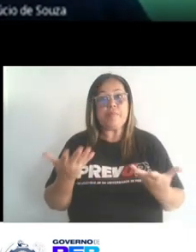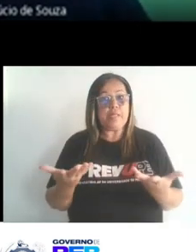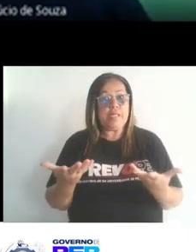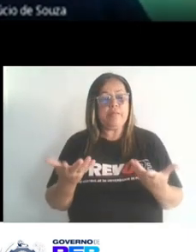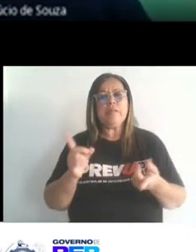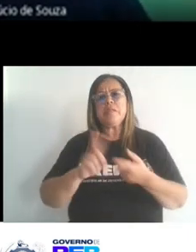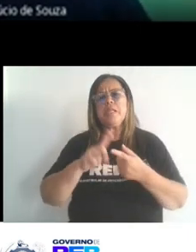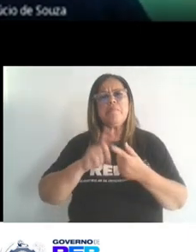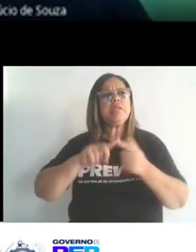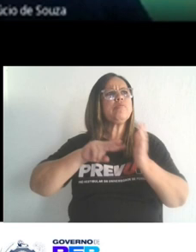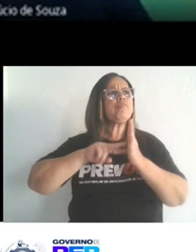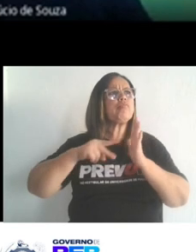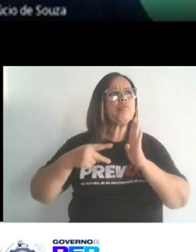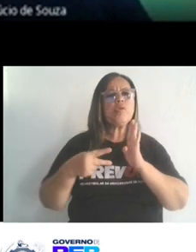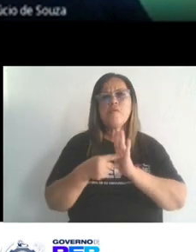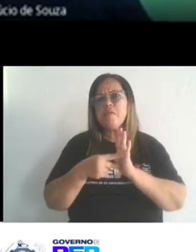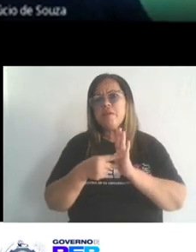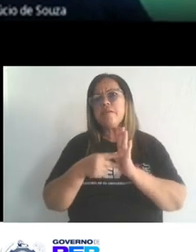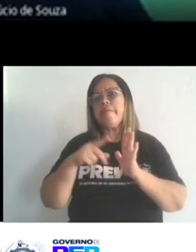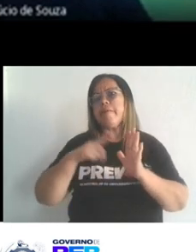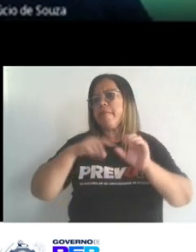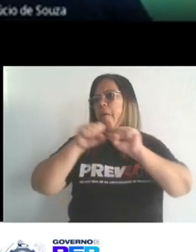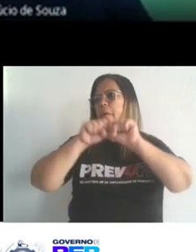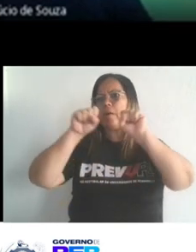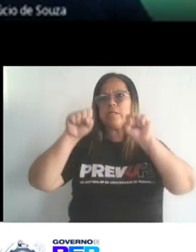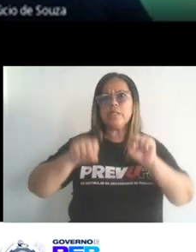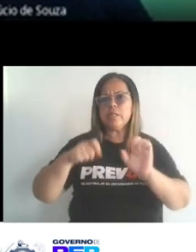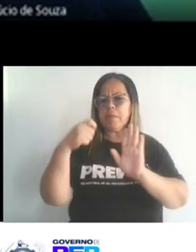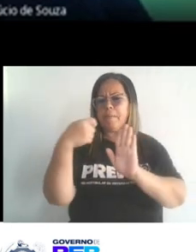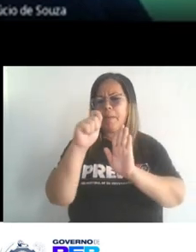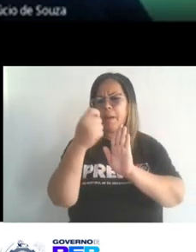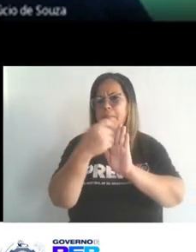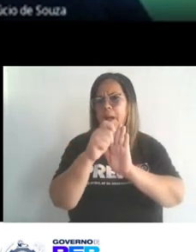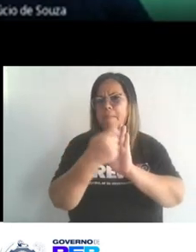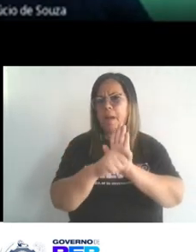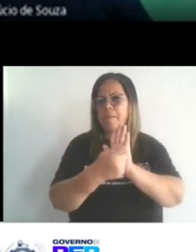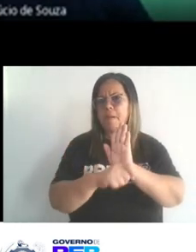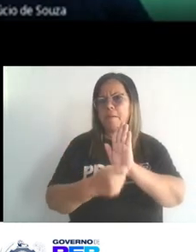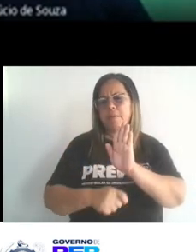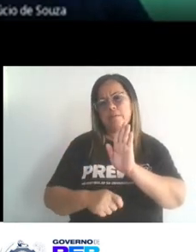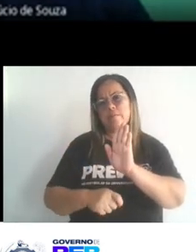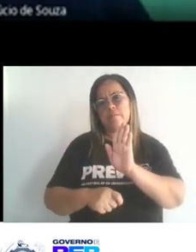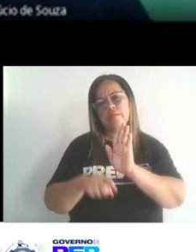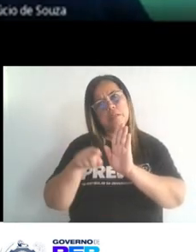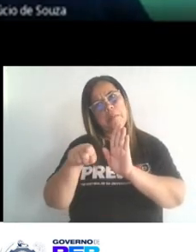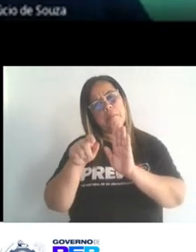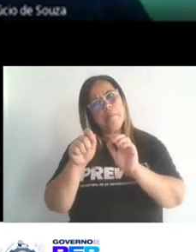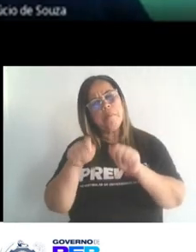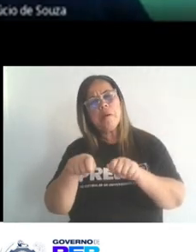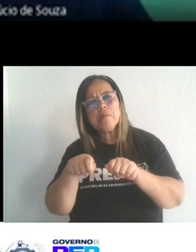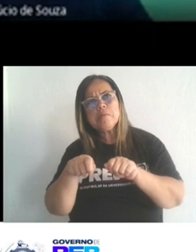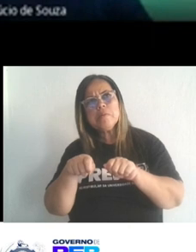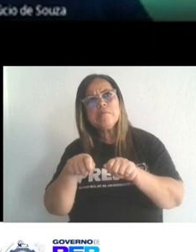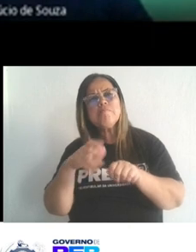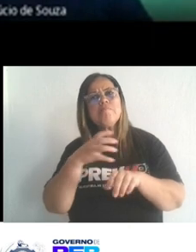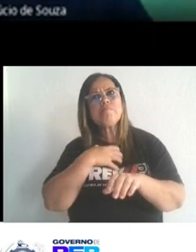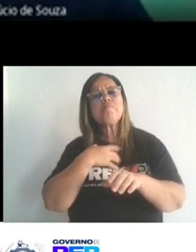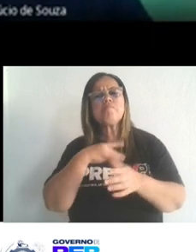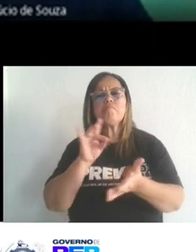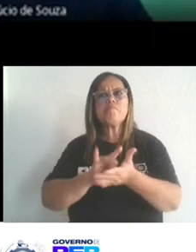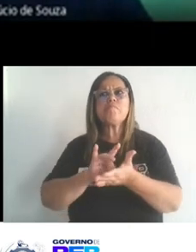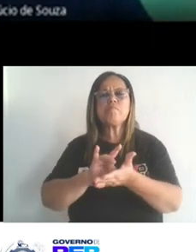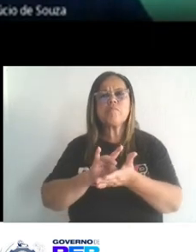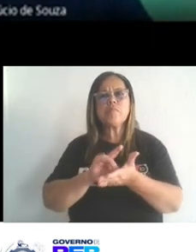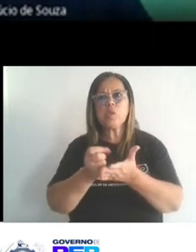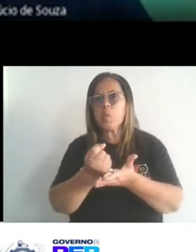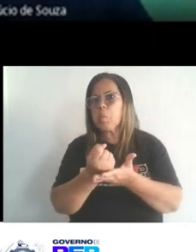também significa que há um sistema de escrita você pode sentir com razão que uma grande